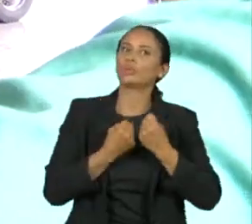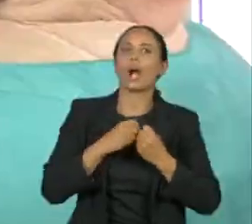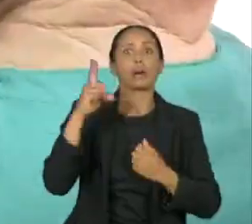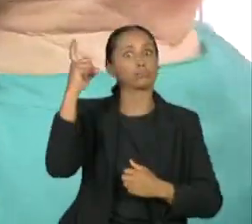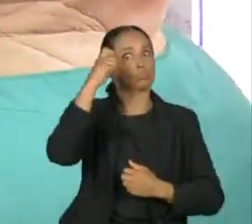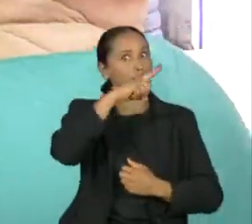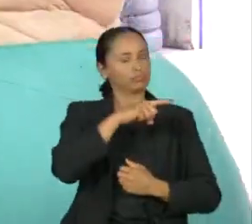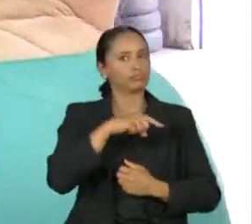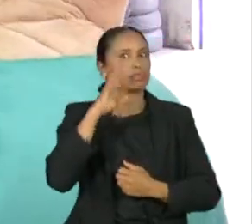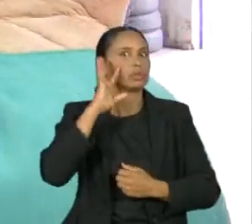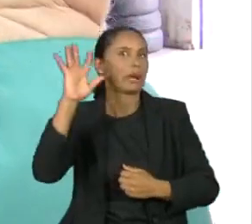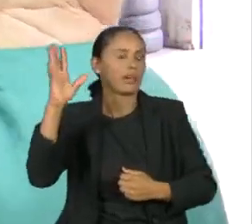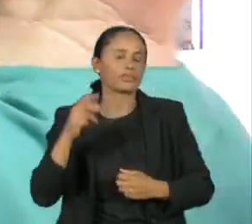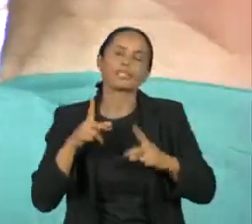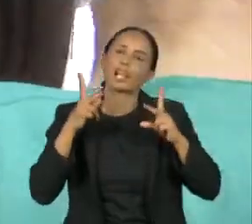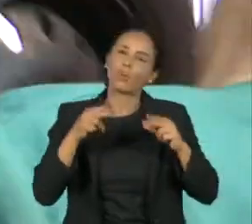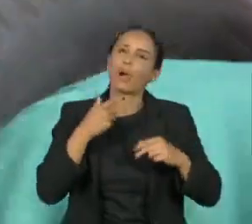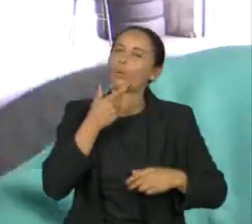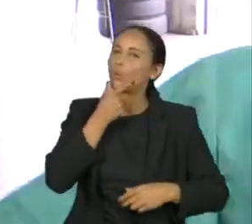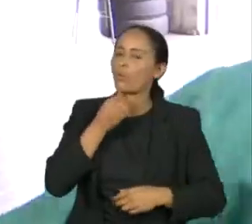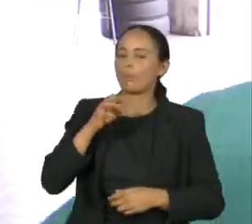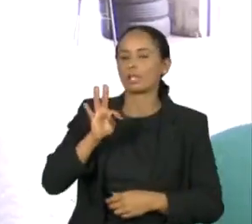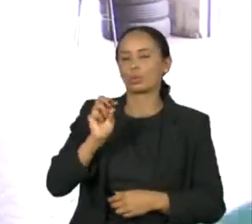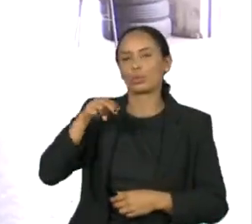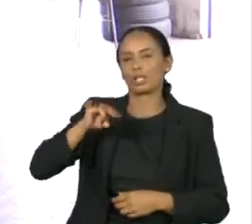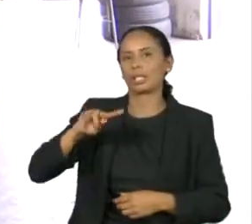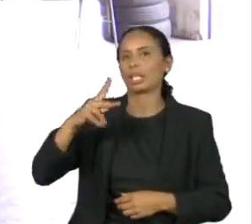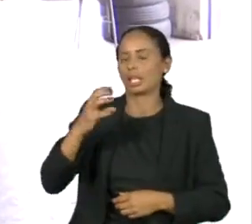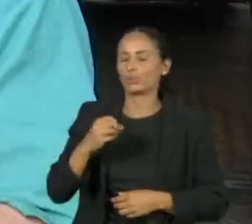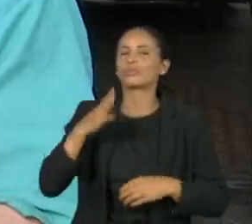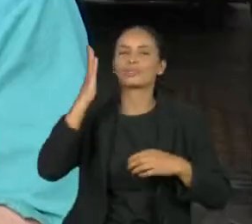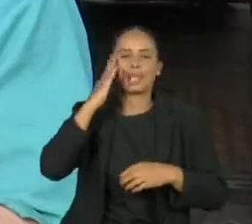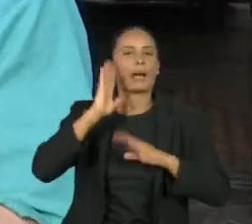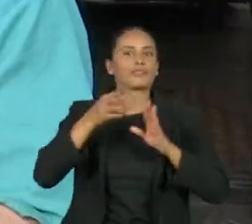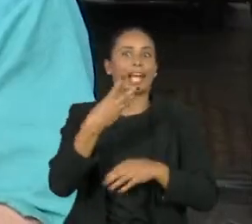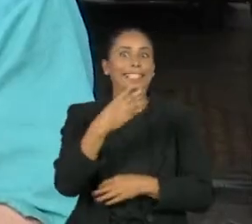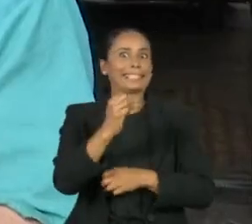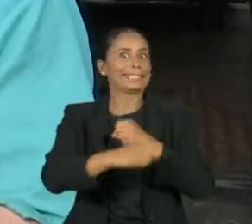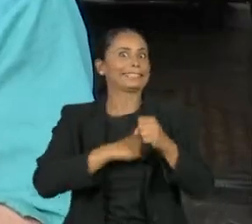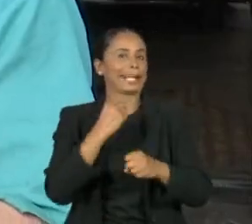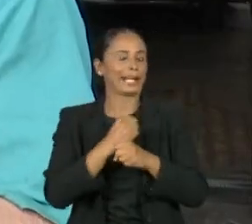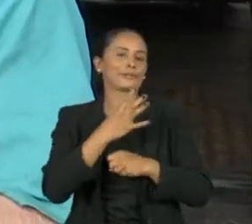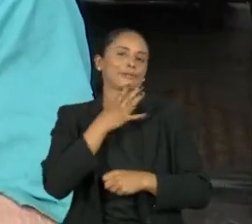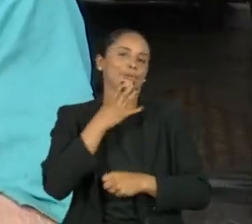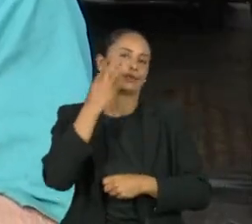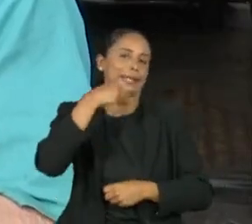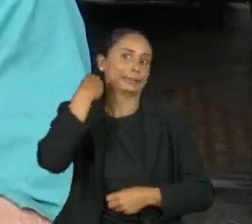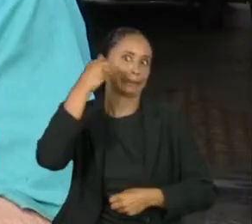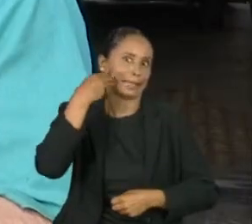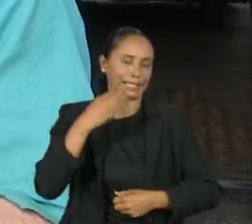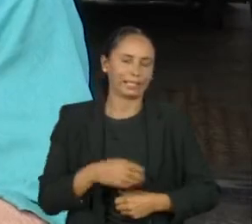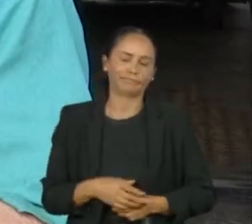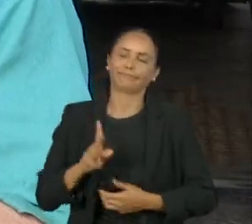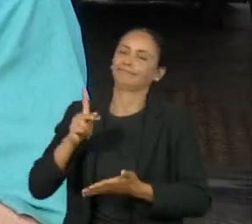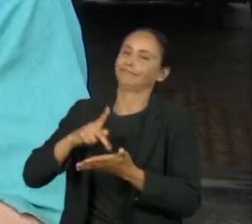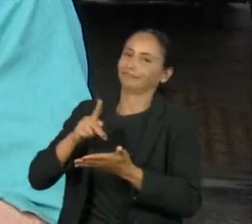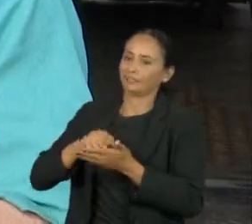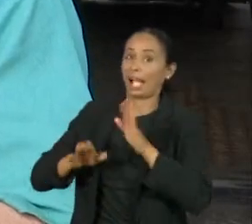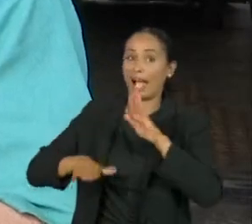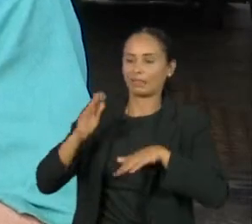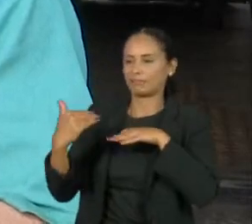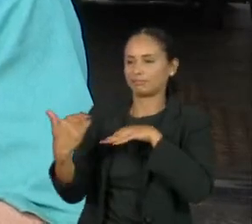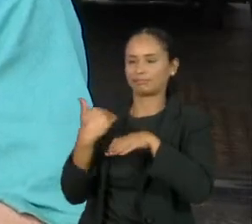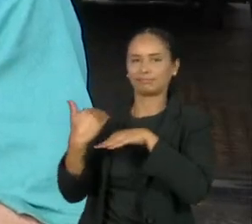cabeça, como o seu Toninho vê há mais de 3 décadas na oficina. Fica na estrada. Para, tem uns que chega